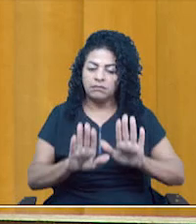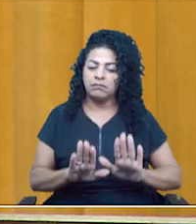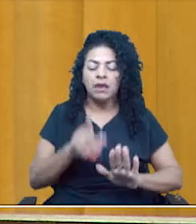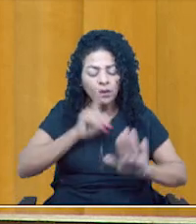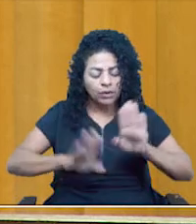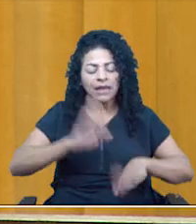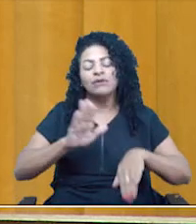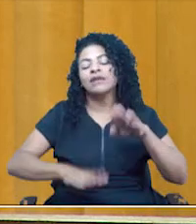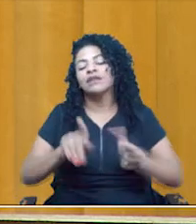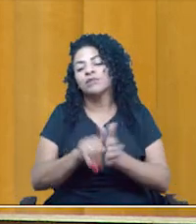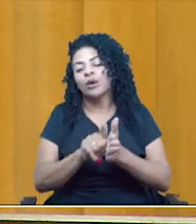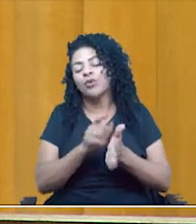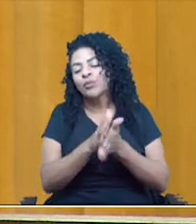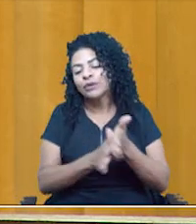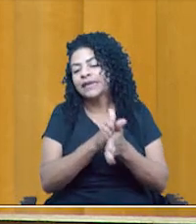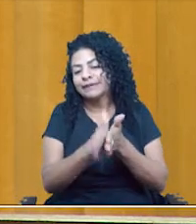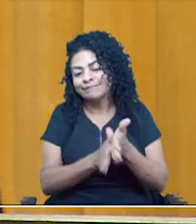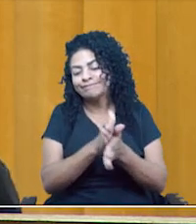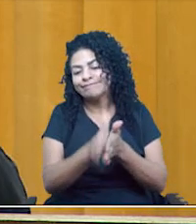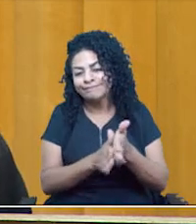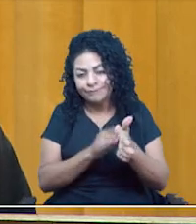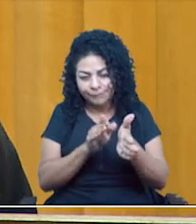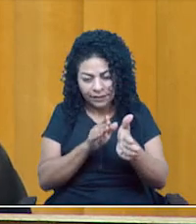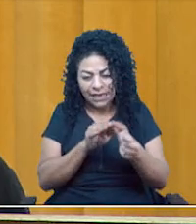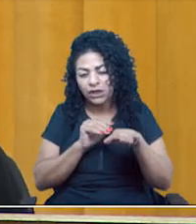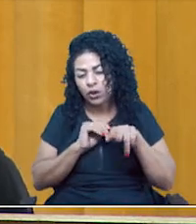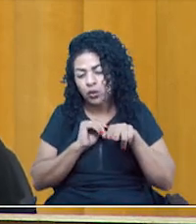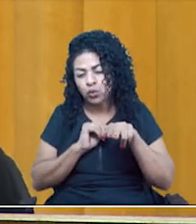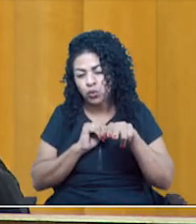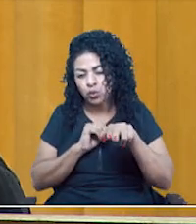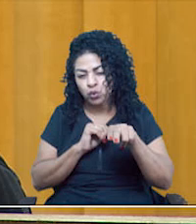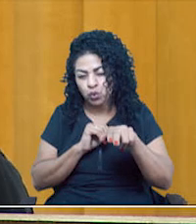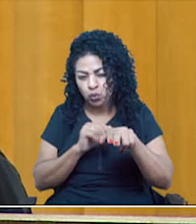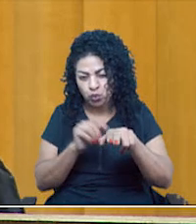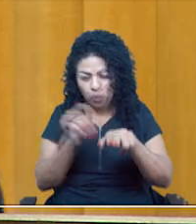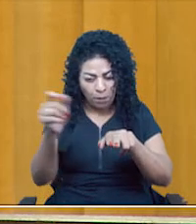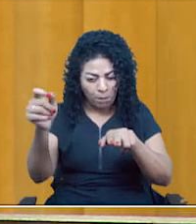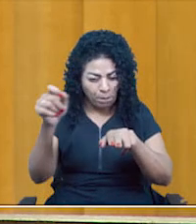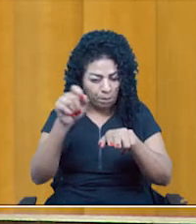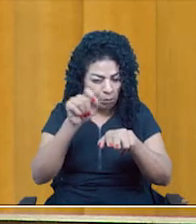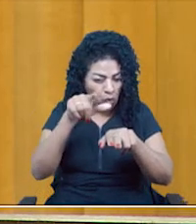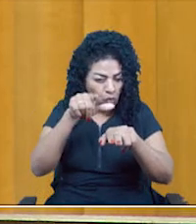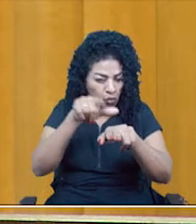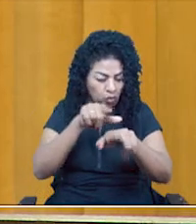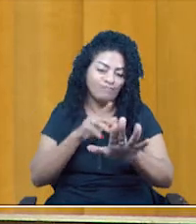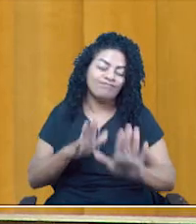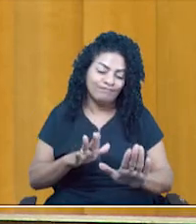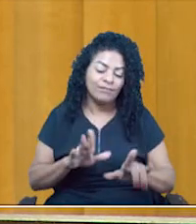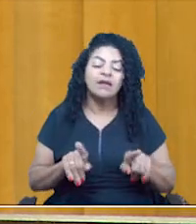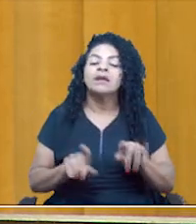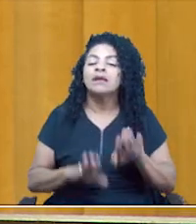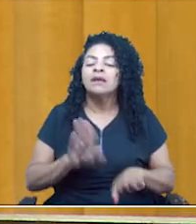Alguns dados, por exemplo, dos servidores. Eu não vou fixar em tribunal nenhum. Dados gerais da Justiça do Trabalho. O IPS